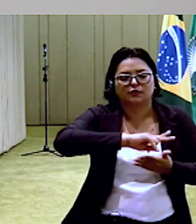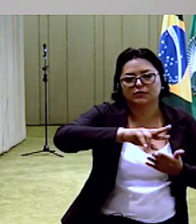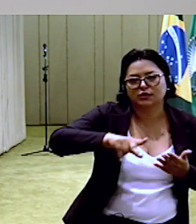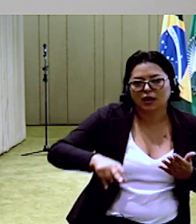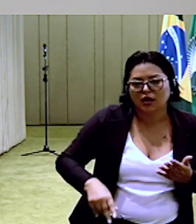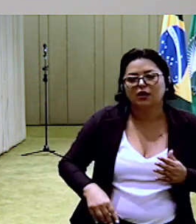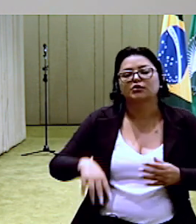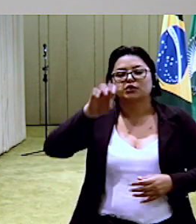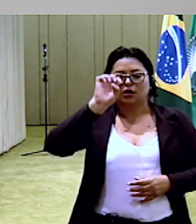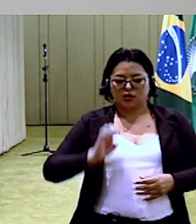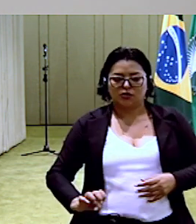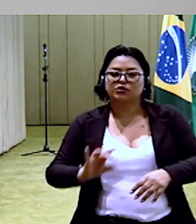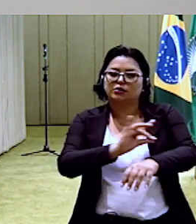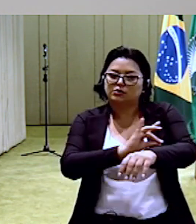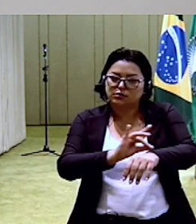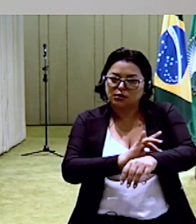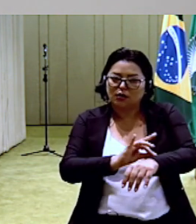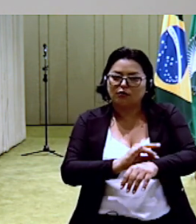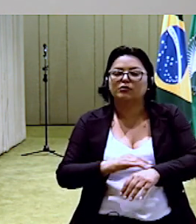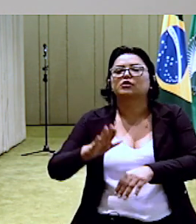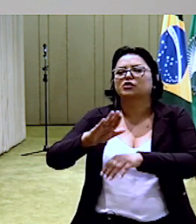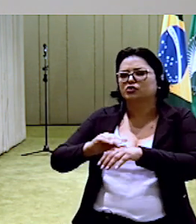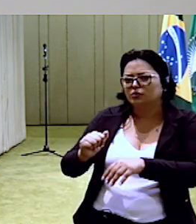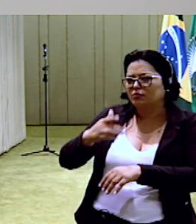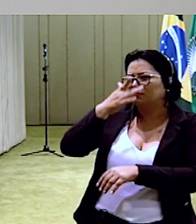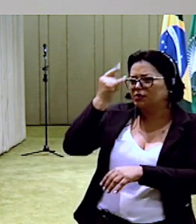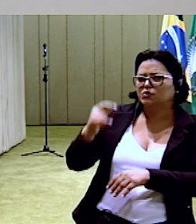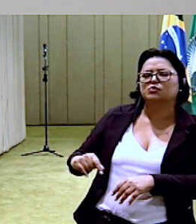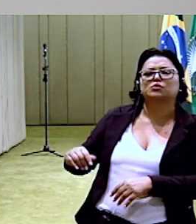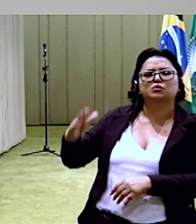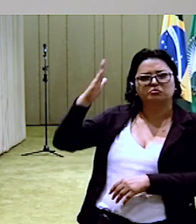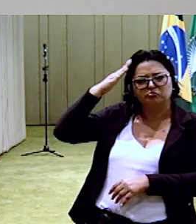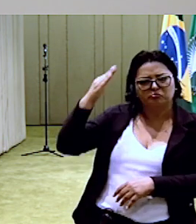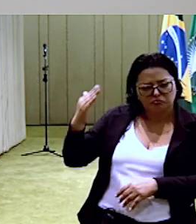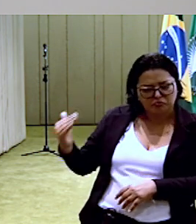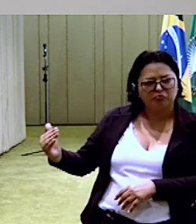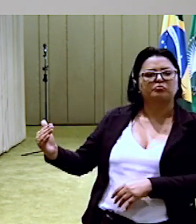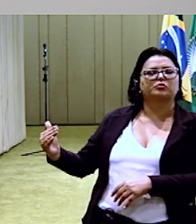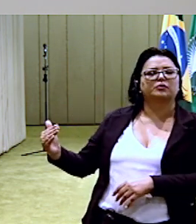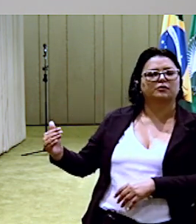trouxe os maiores especialistas do setor, a professora Cida Bento, professor Hélio Santos, professor